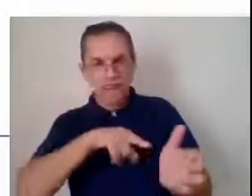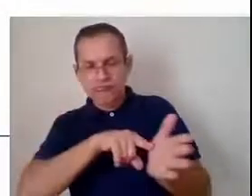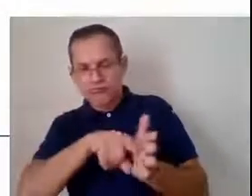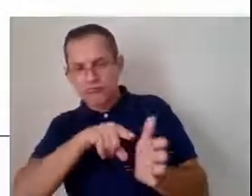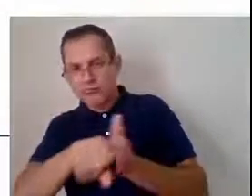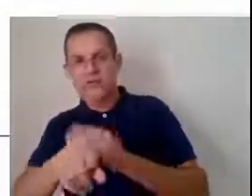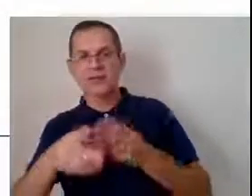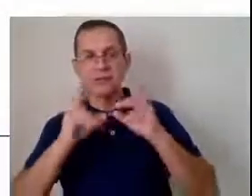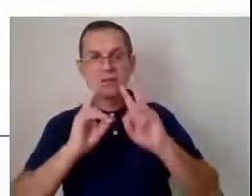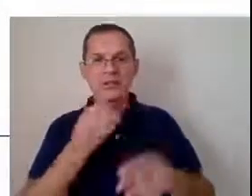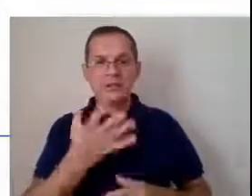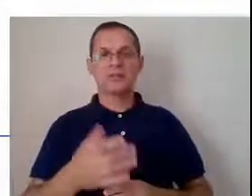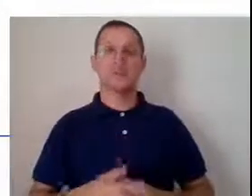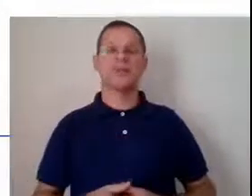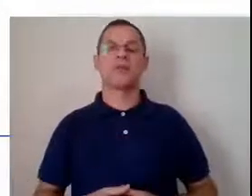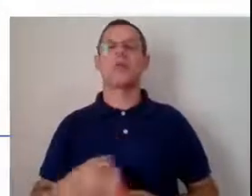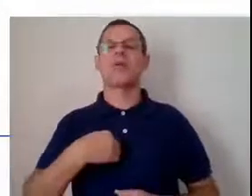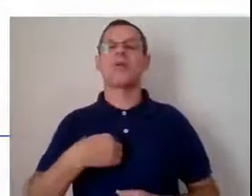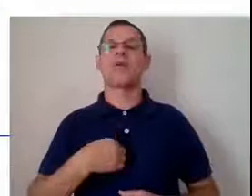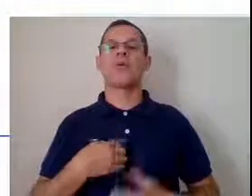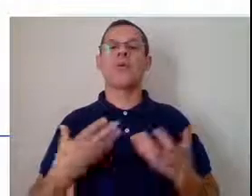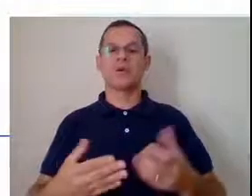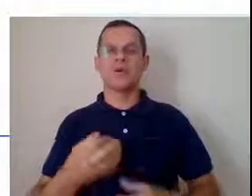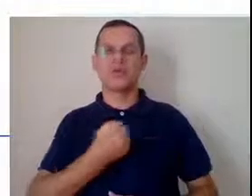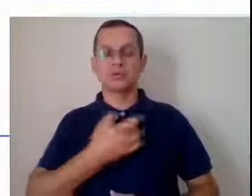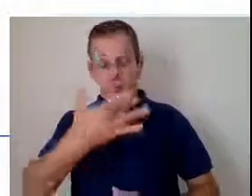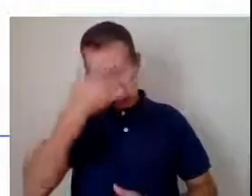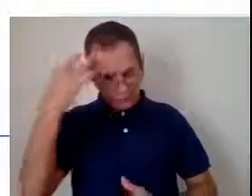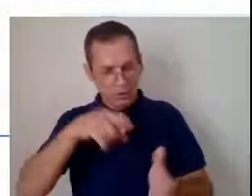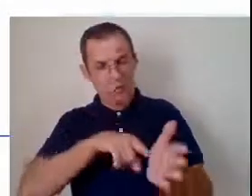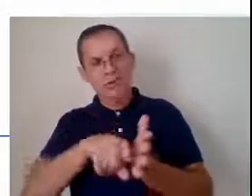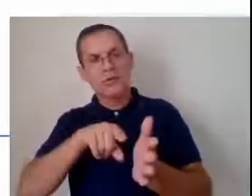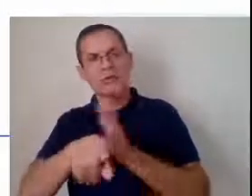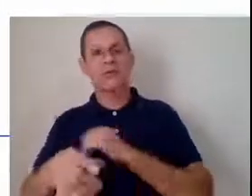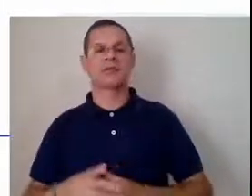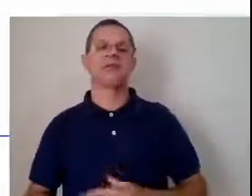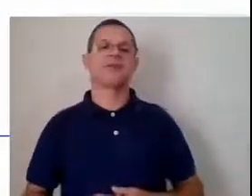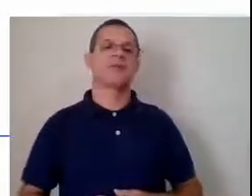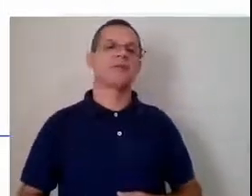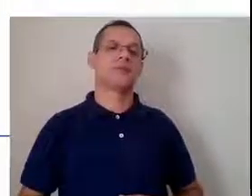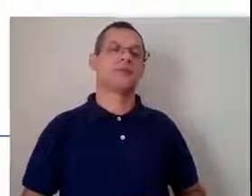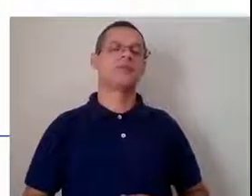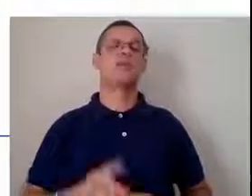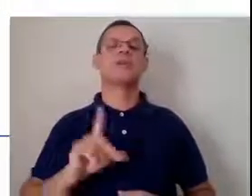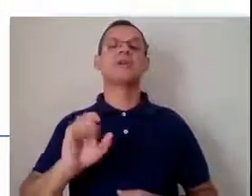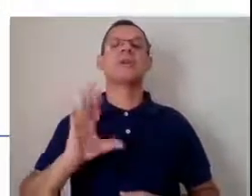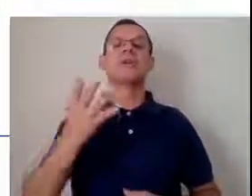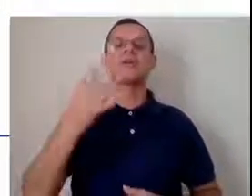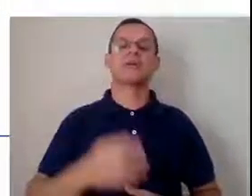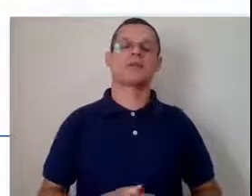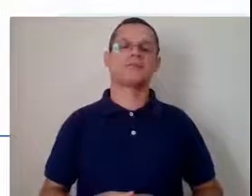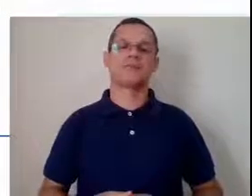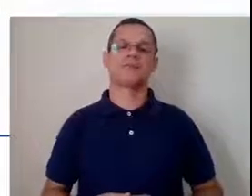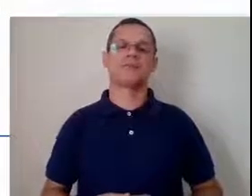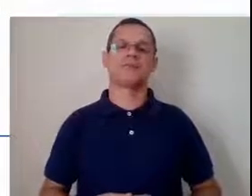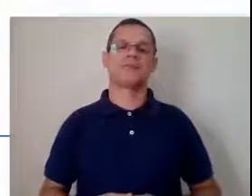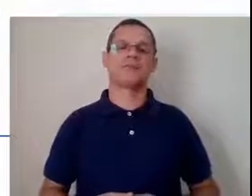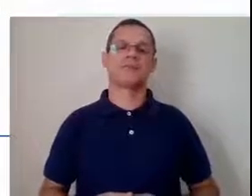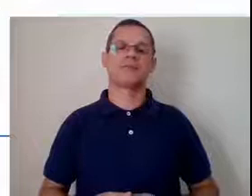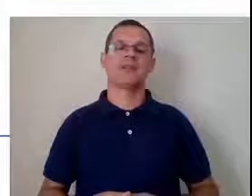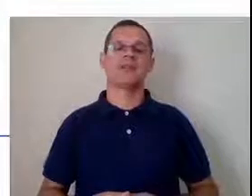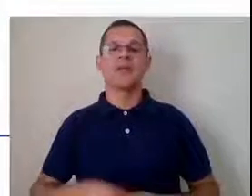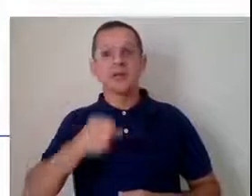consultadas. Então, vejam bem, eu quero saber o número de pessoas consultadas. O que acontece aqui?